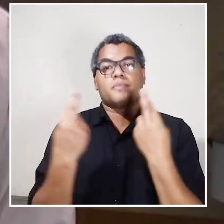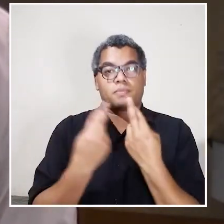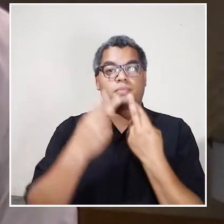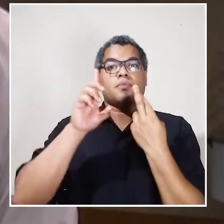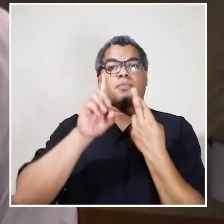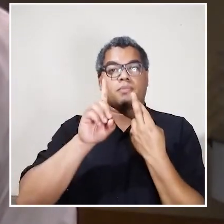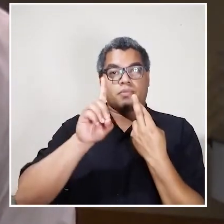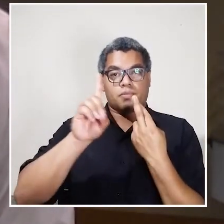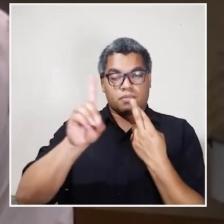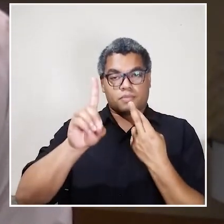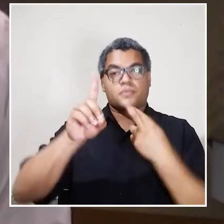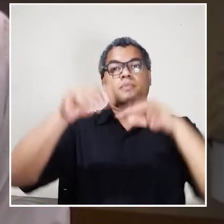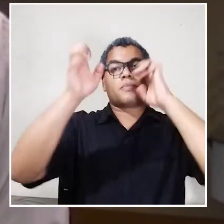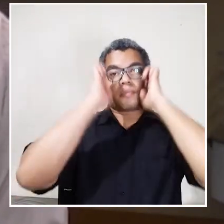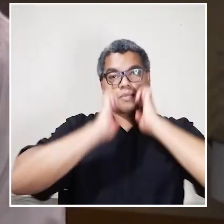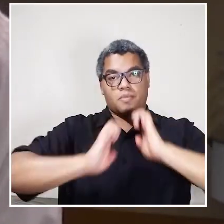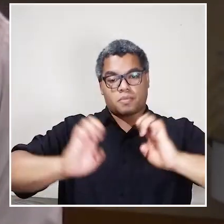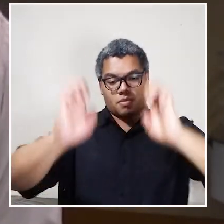Senhor.